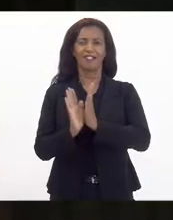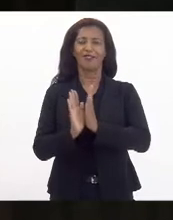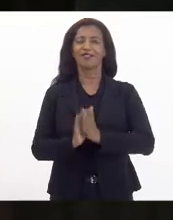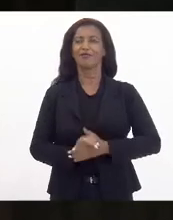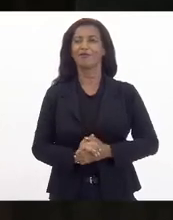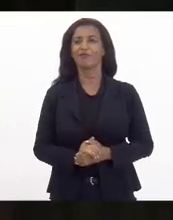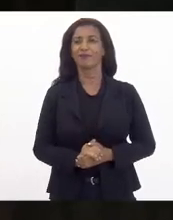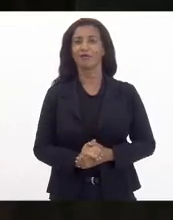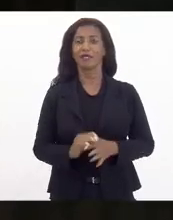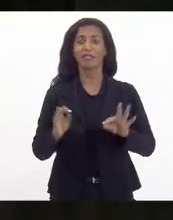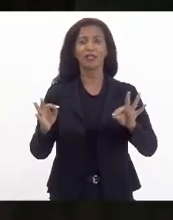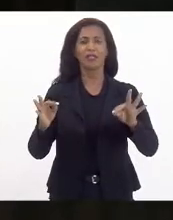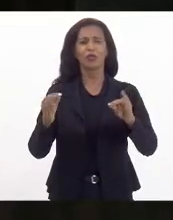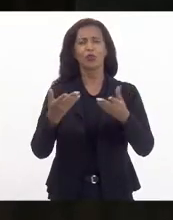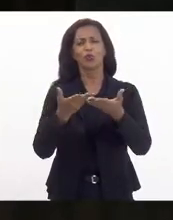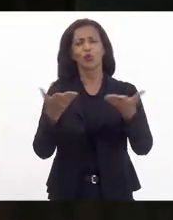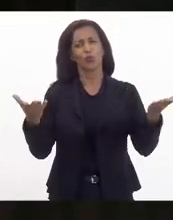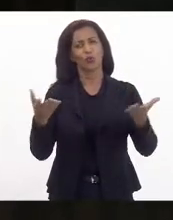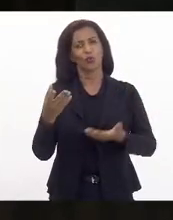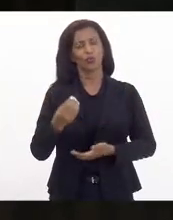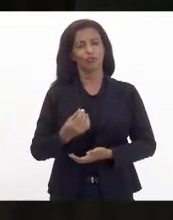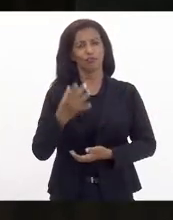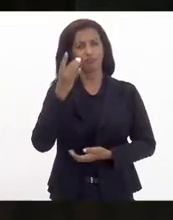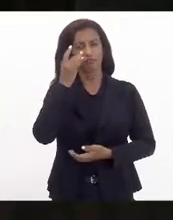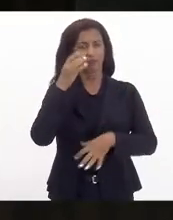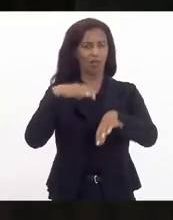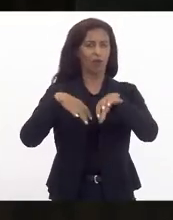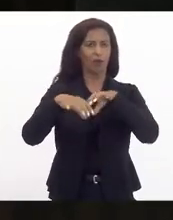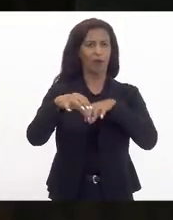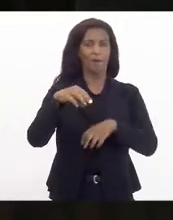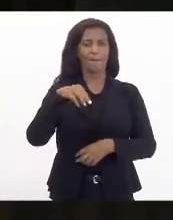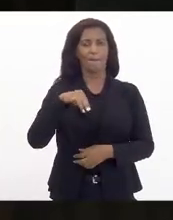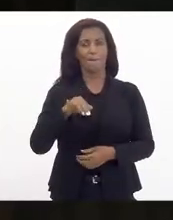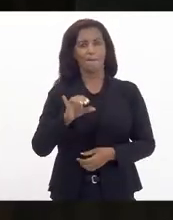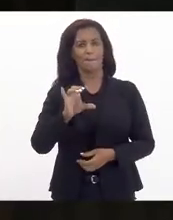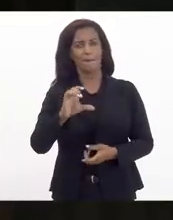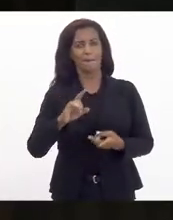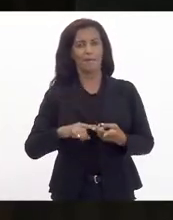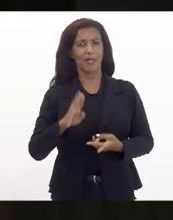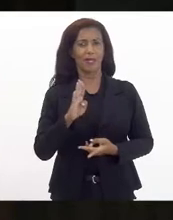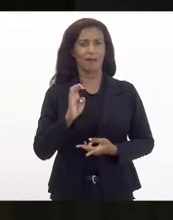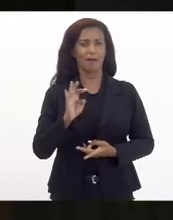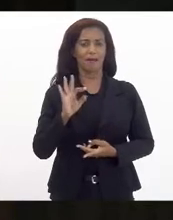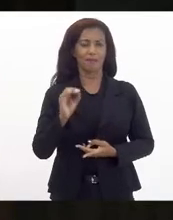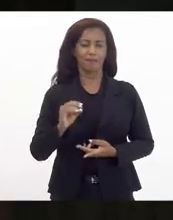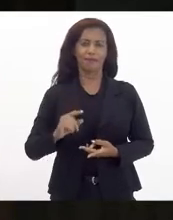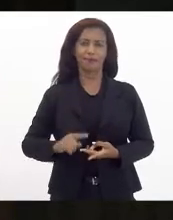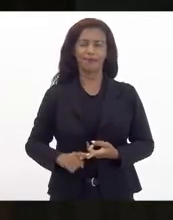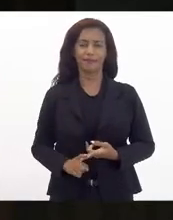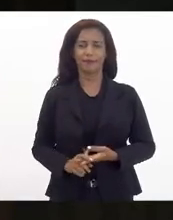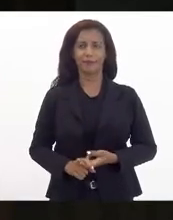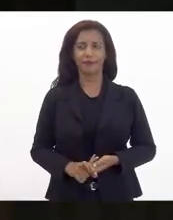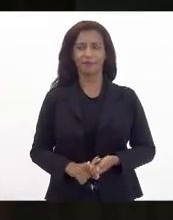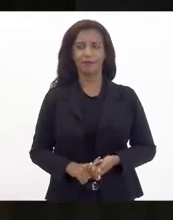mundo e todos e todas as presentes aí online deputado Carlos minc Deputado Bebeto